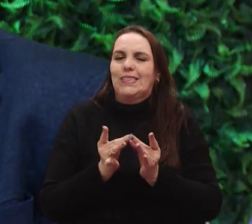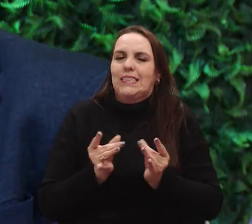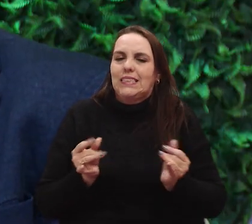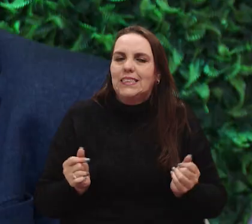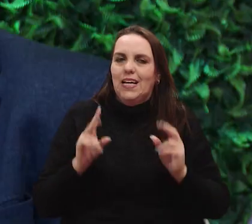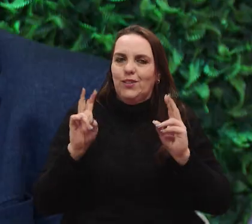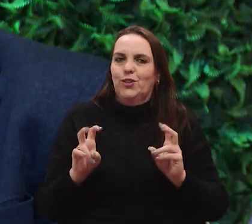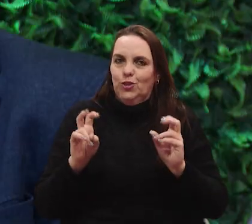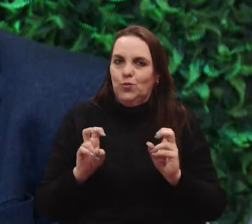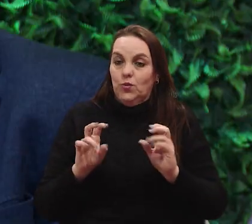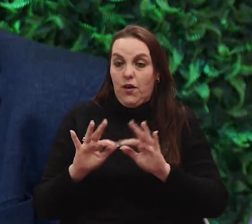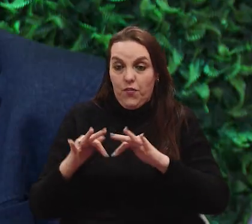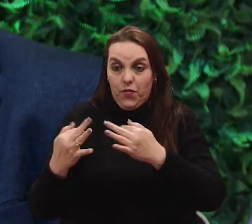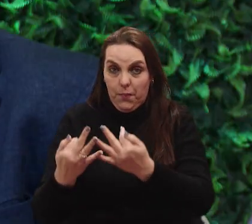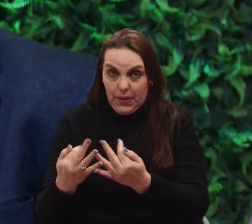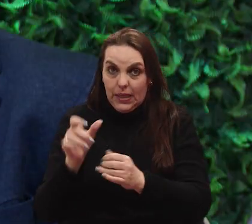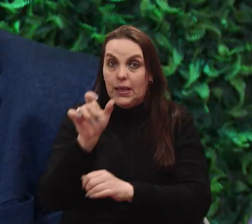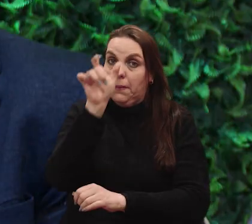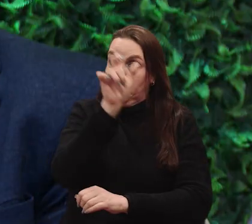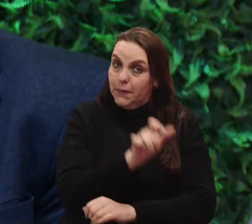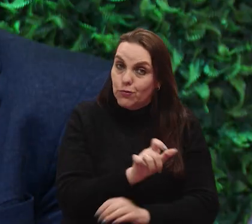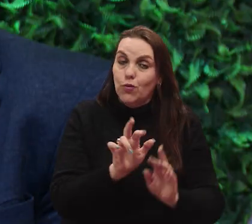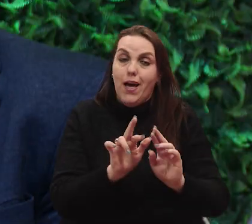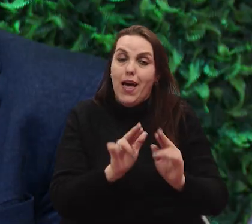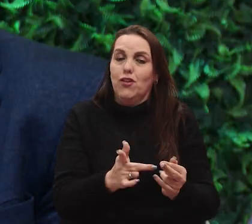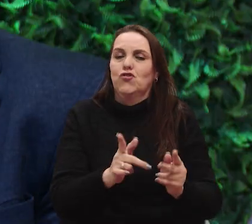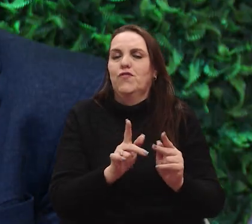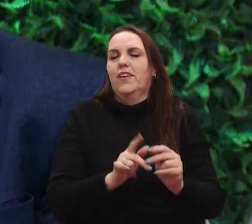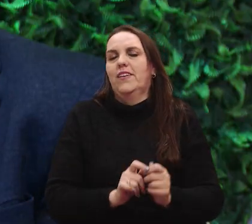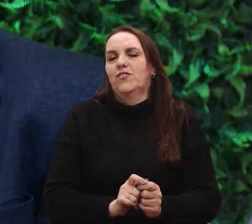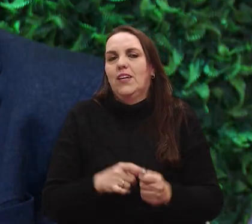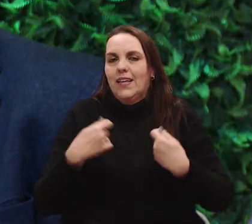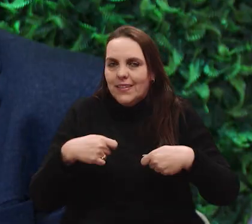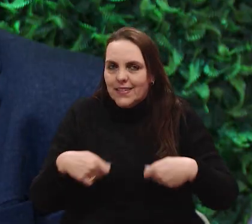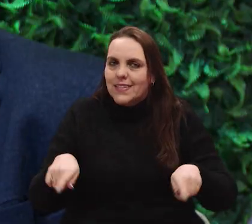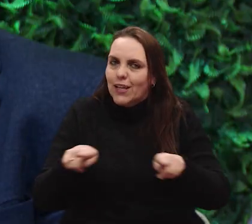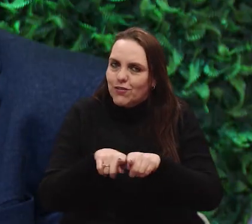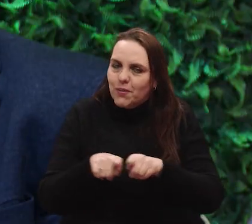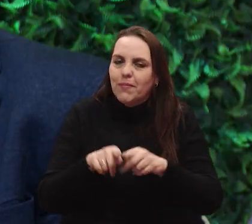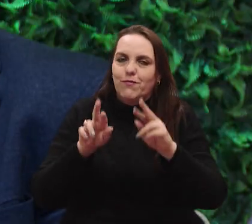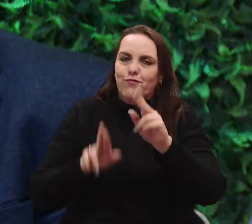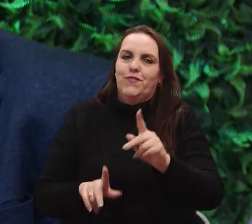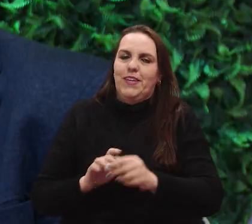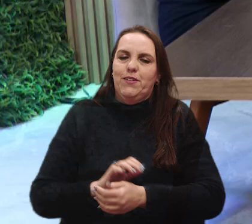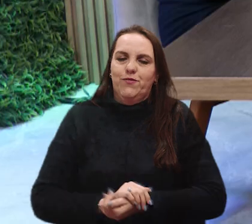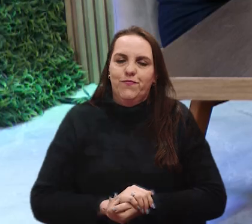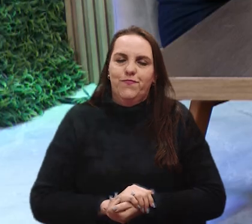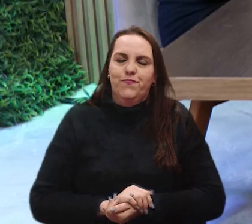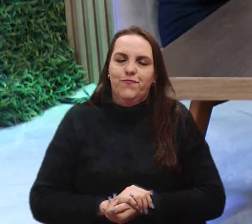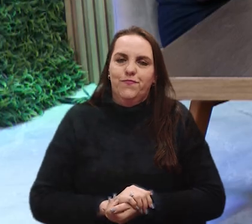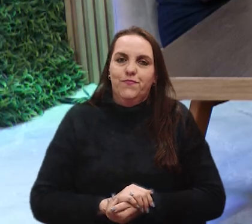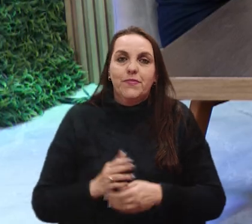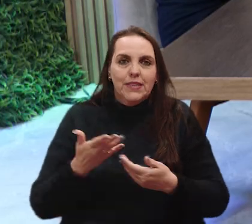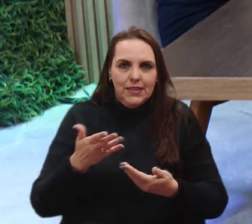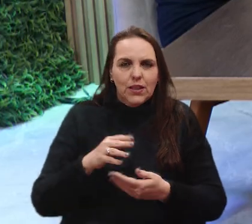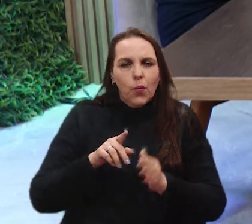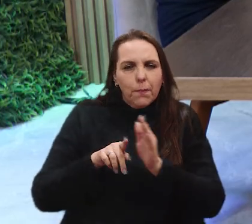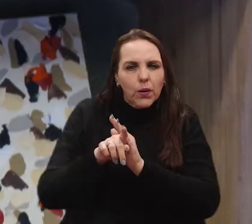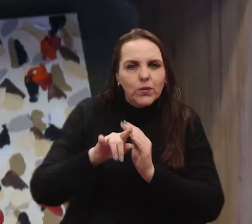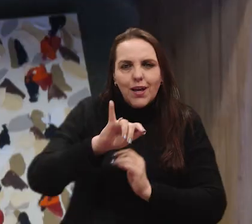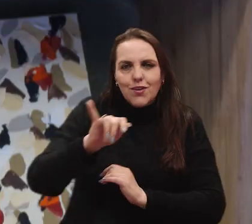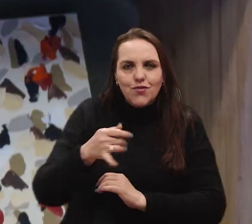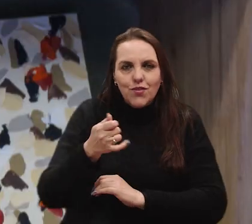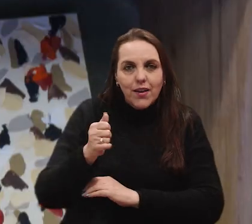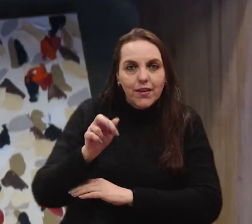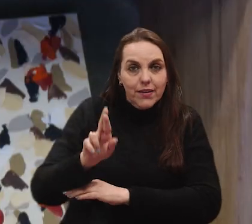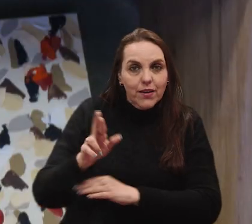E cada família, cada pessoa são diferentes. E as necessidades são diferentes. Mudam também. E aí, Jair, eu te pergunto